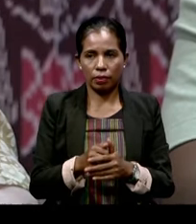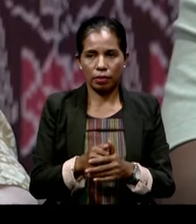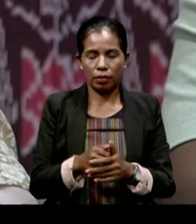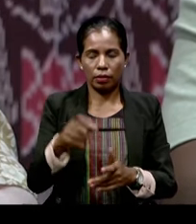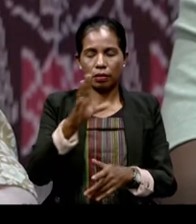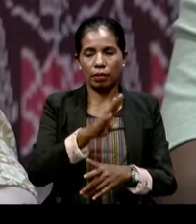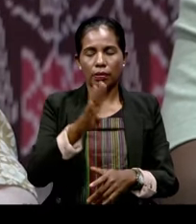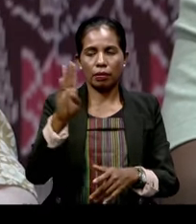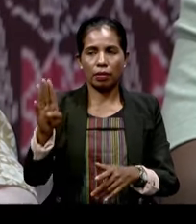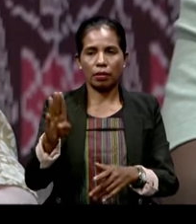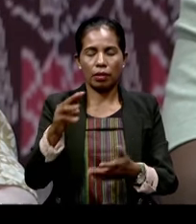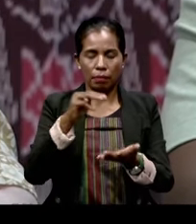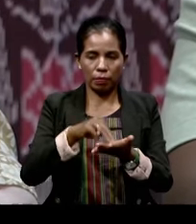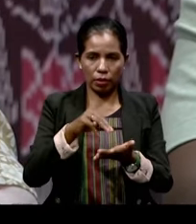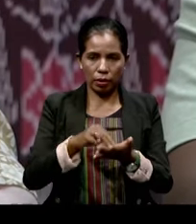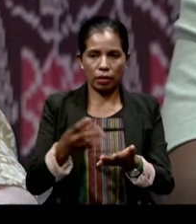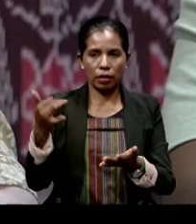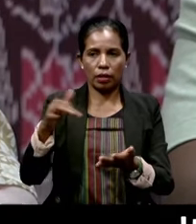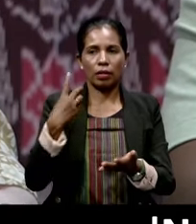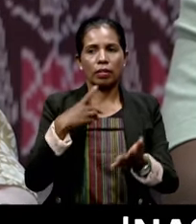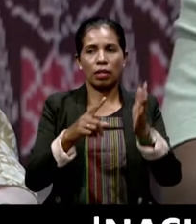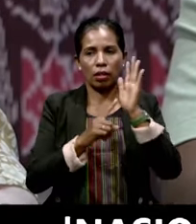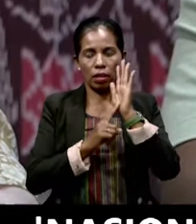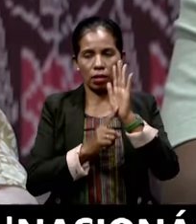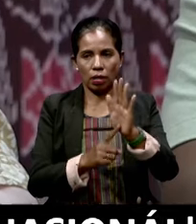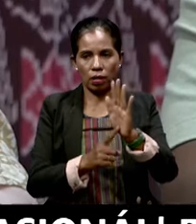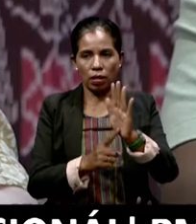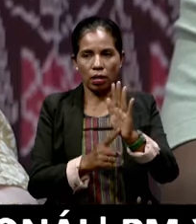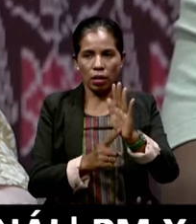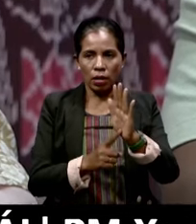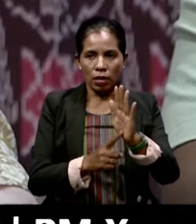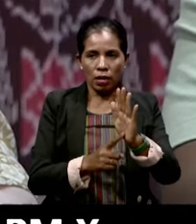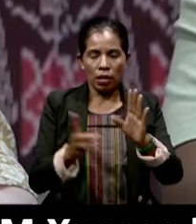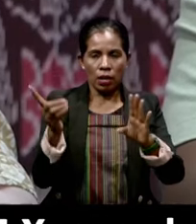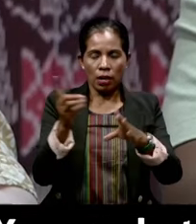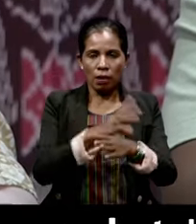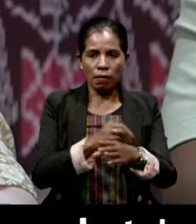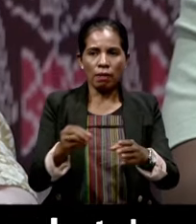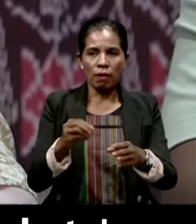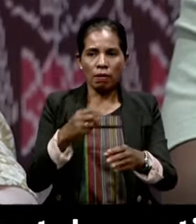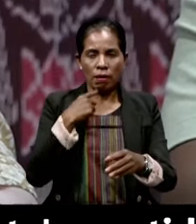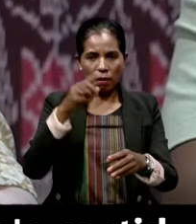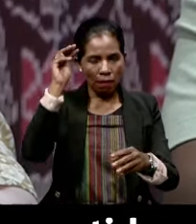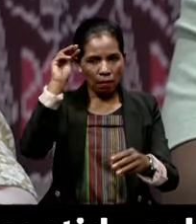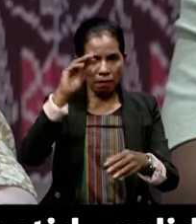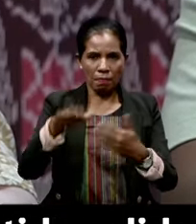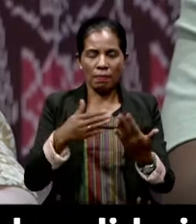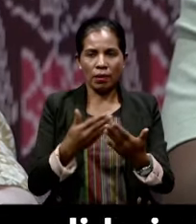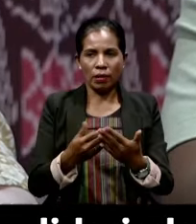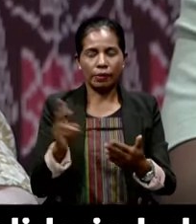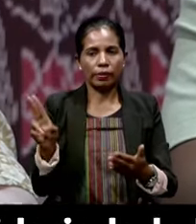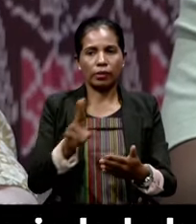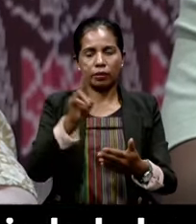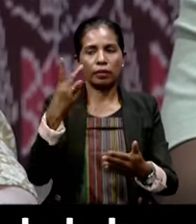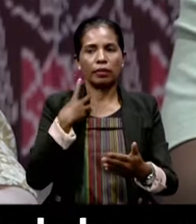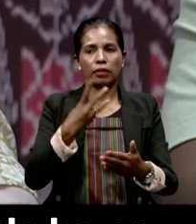bibliografia ca matéria nebe que ita fosai iha despacho ministerial. Ita bolo hamsa cala universidade ica, e nem